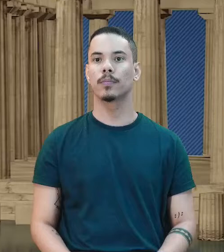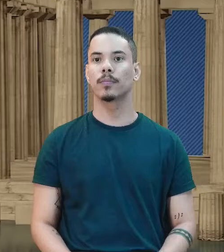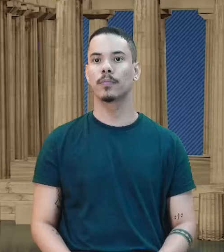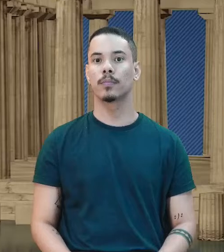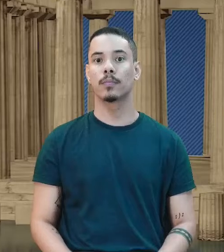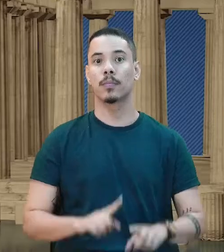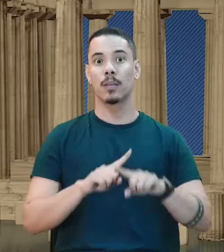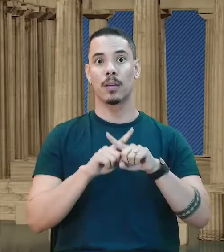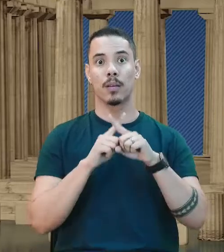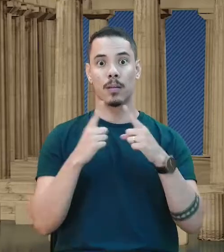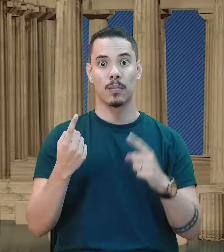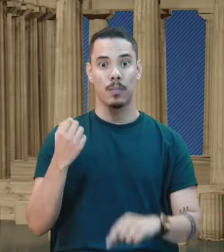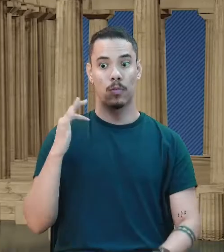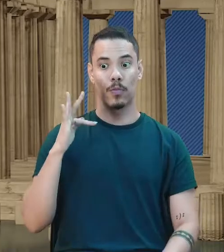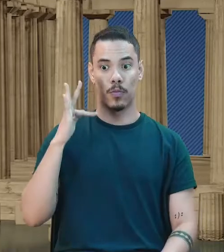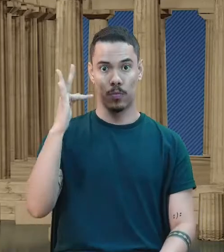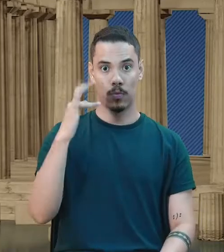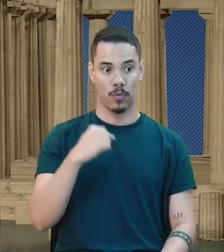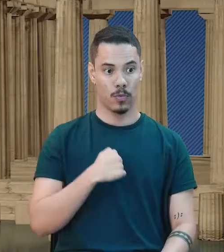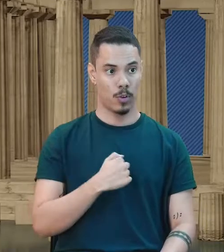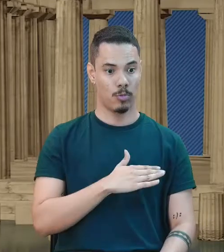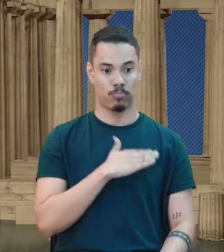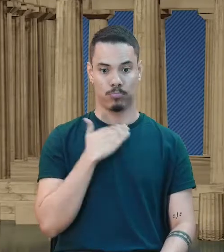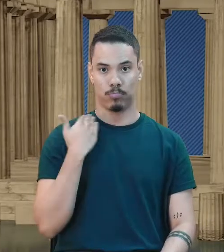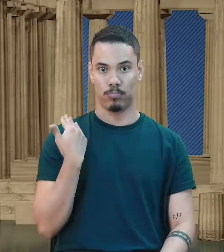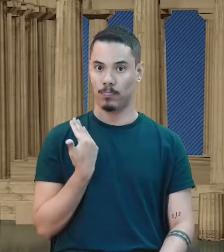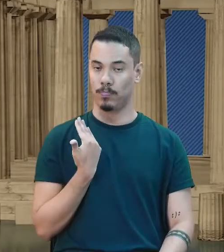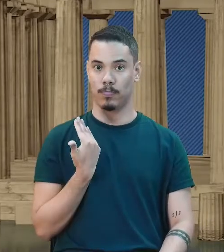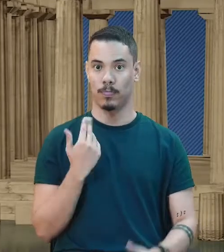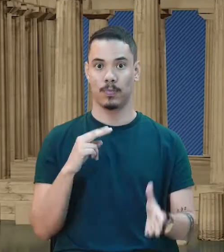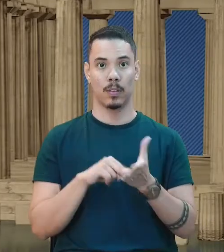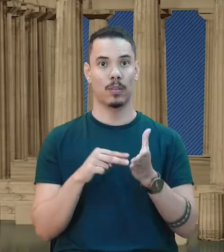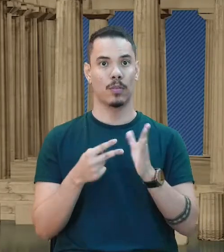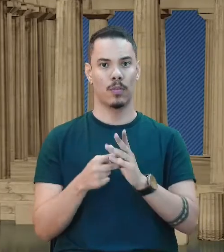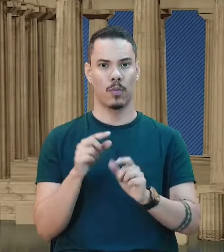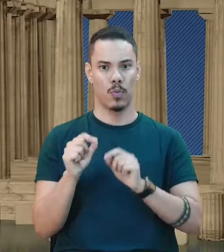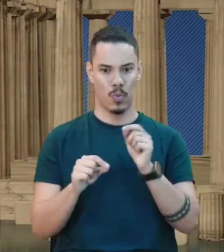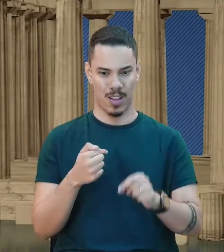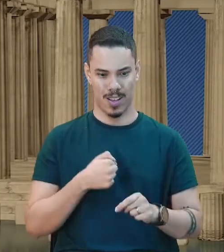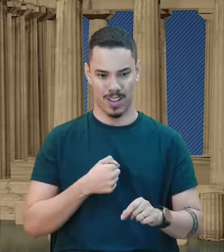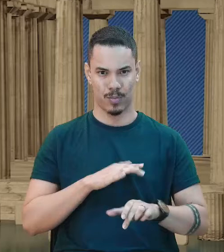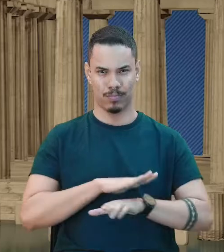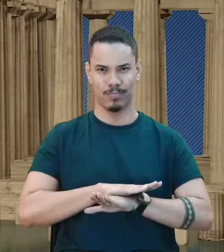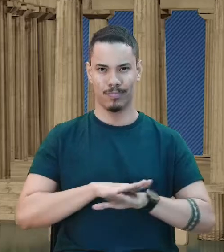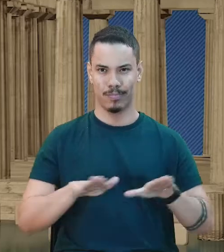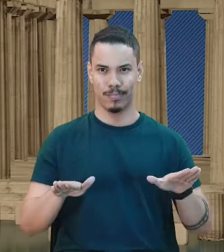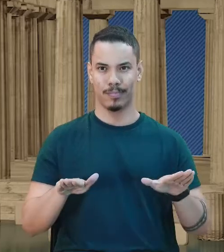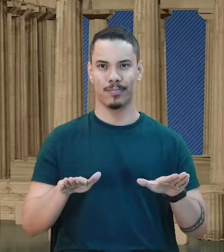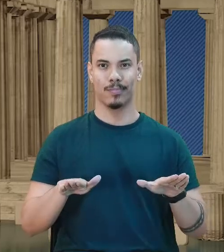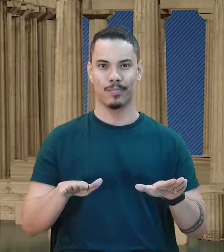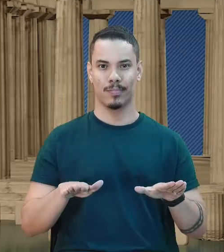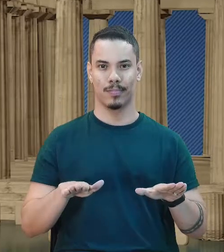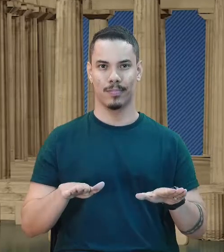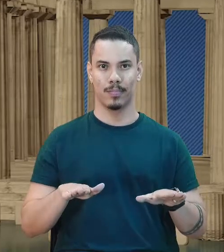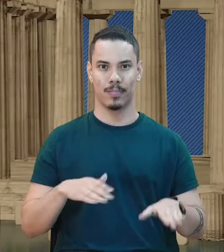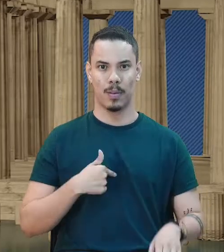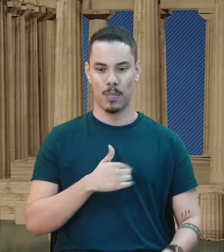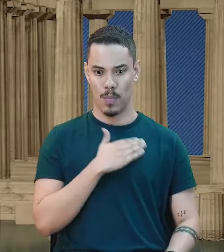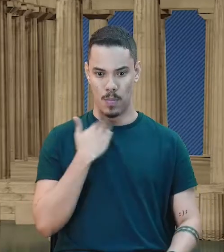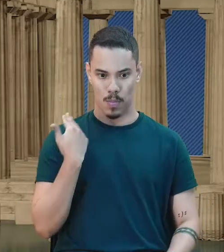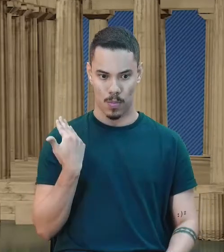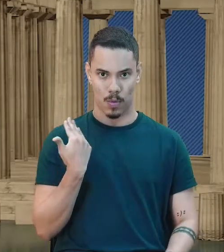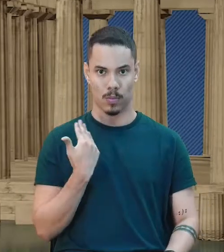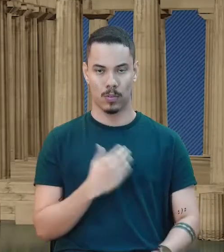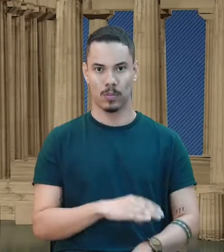eu morrer, isso quer dizer que eu não acabei. A minha morte não faz com que